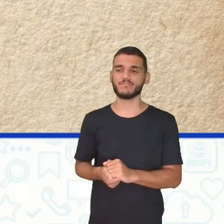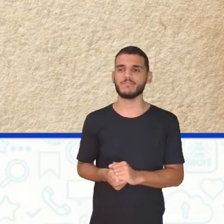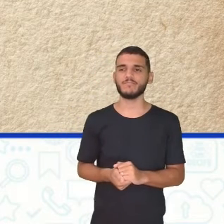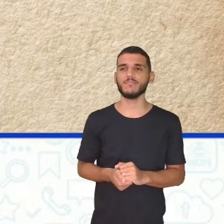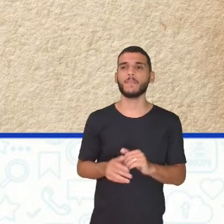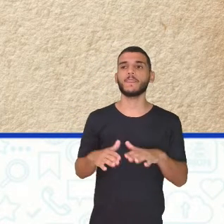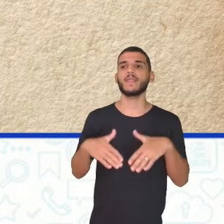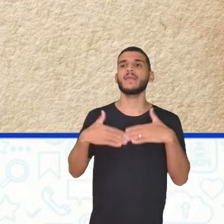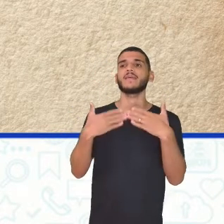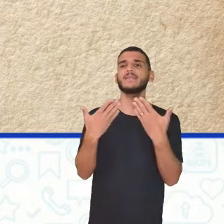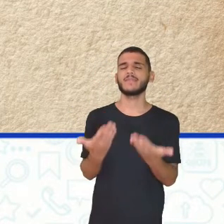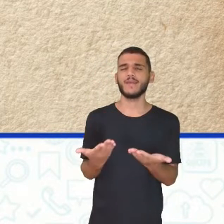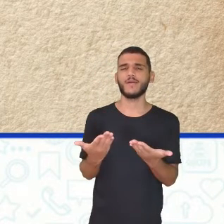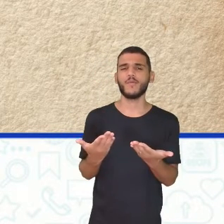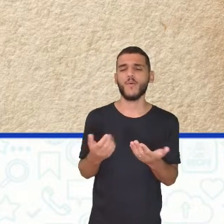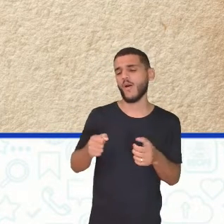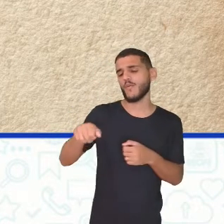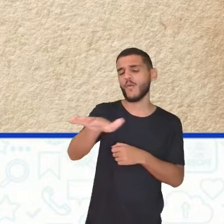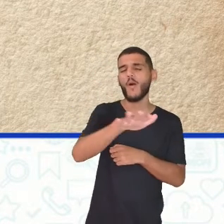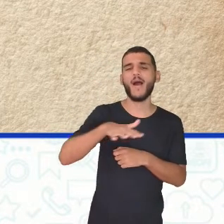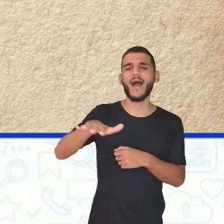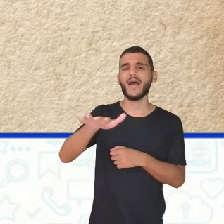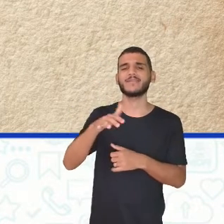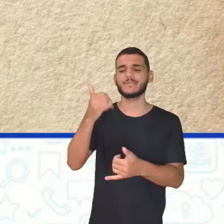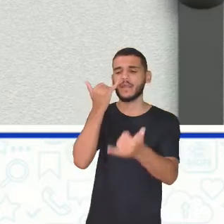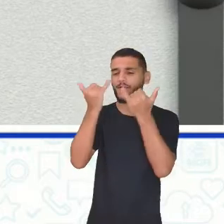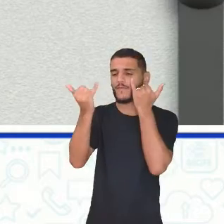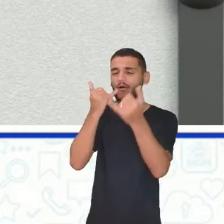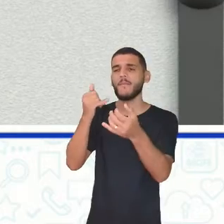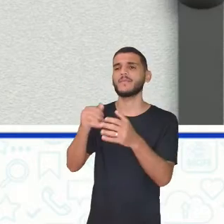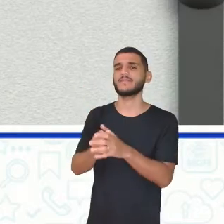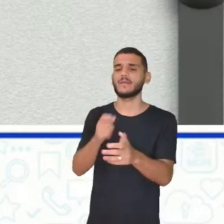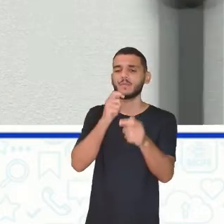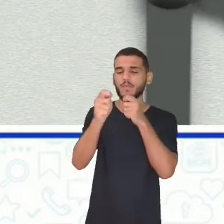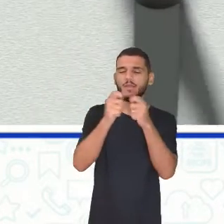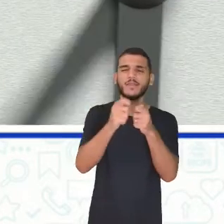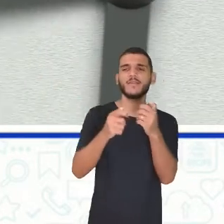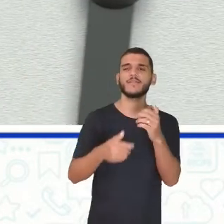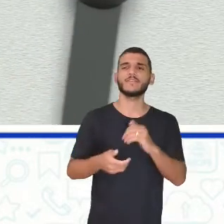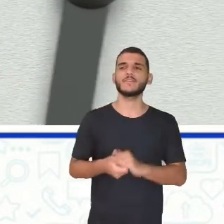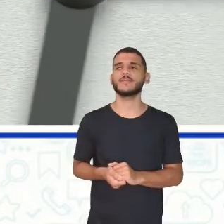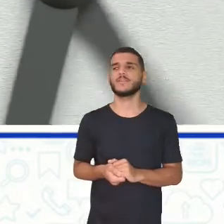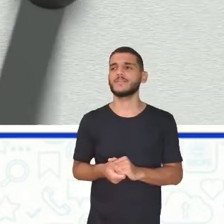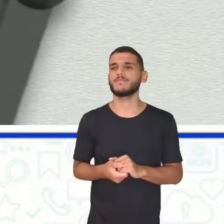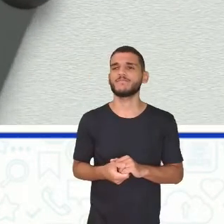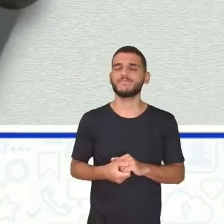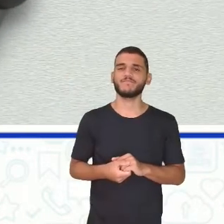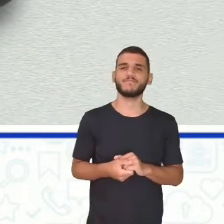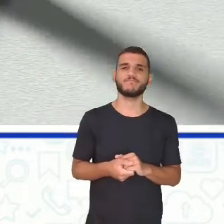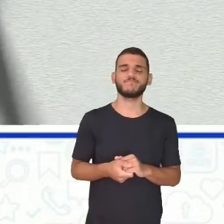de circulação dessa entrevista? E aí, já